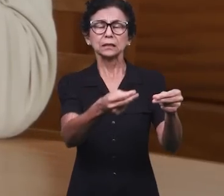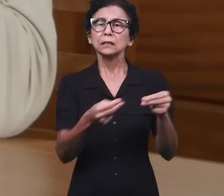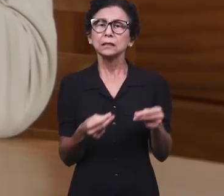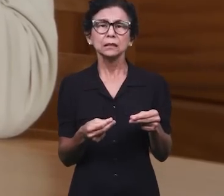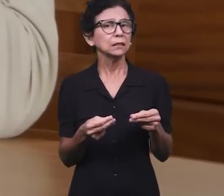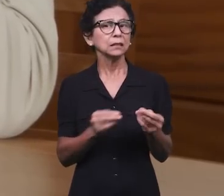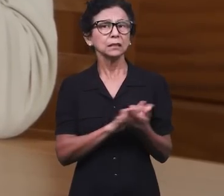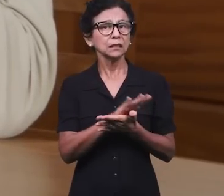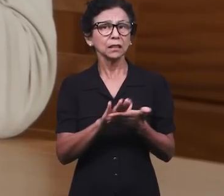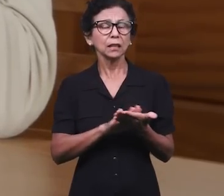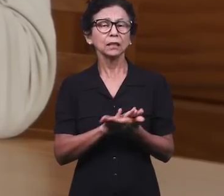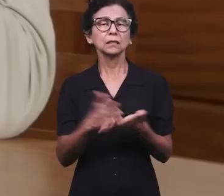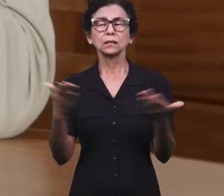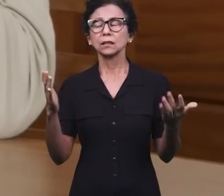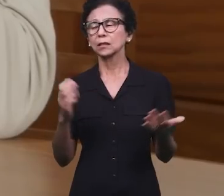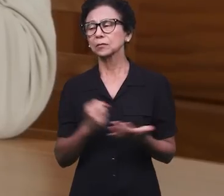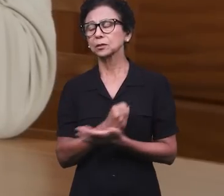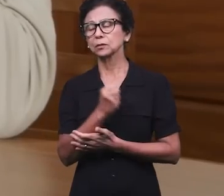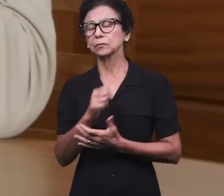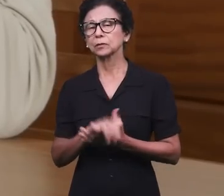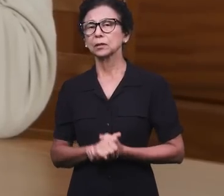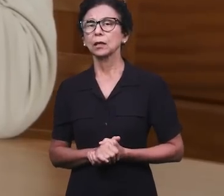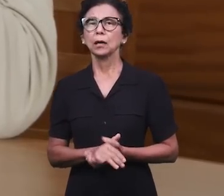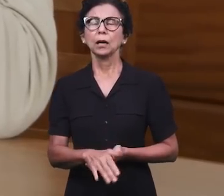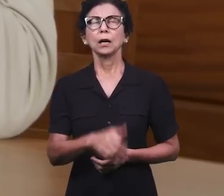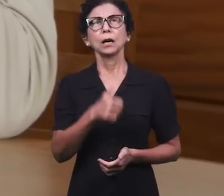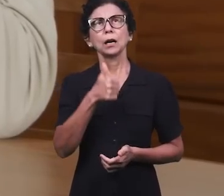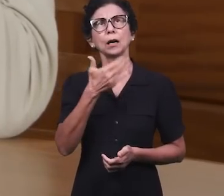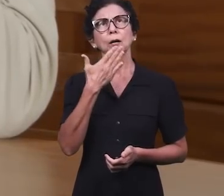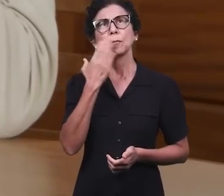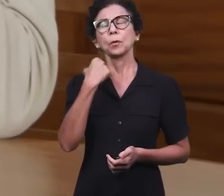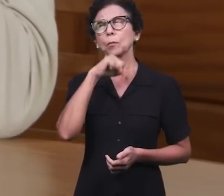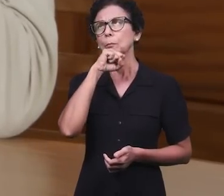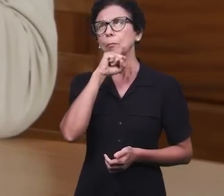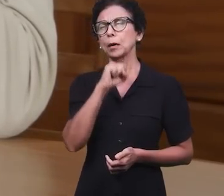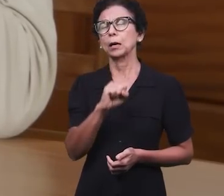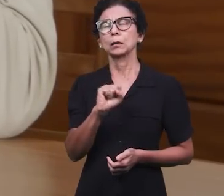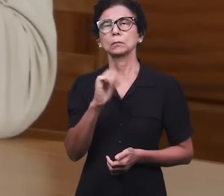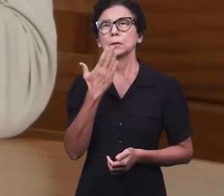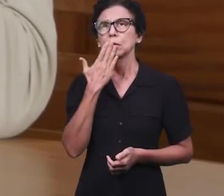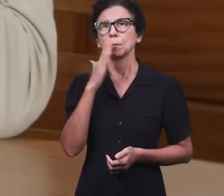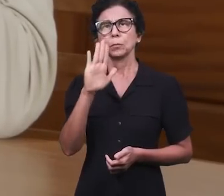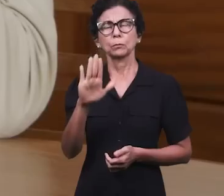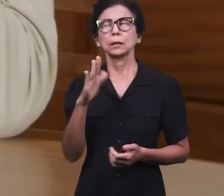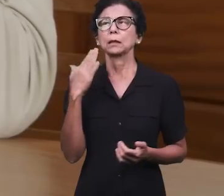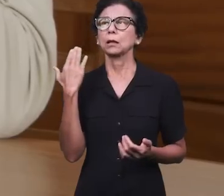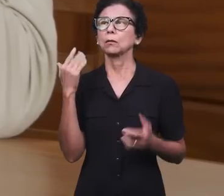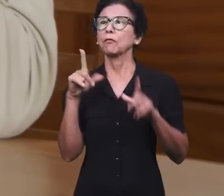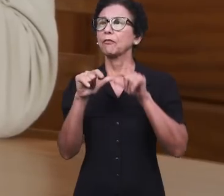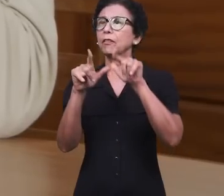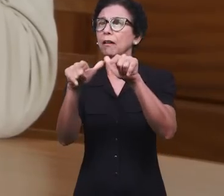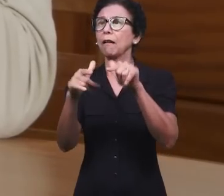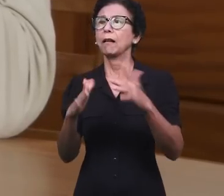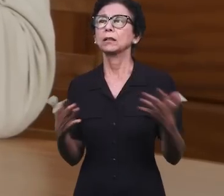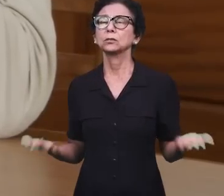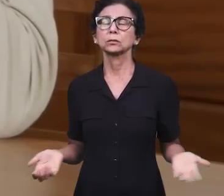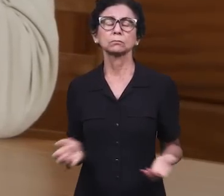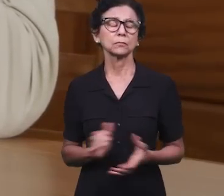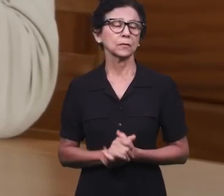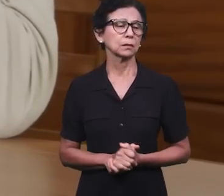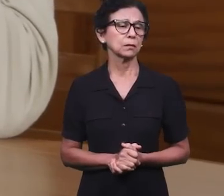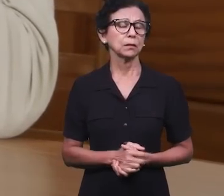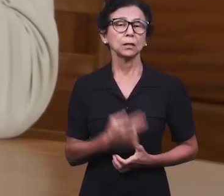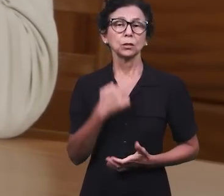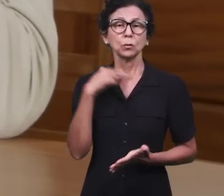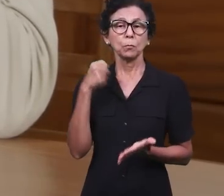nada. Então você vai criando ira no filho. Ó, meu pai, minha mãe prometeu isso aqui para mim, agora uma viagem, prometeu isso, prometeu aquilo. Promete que não